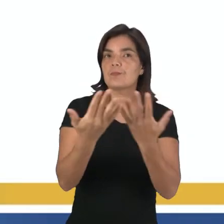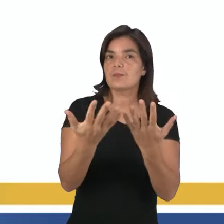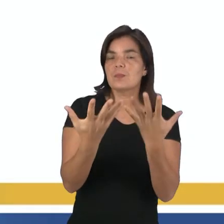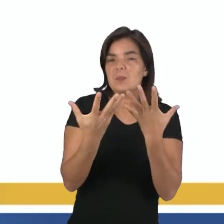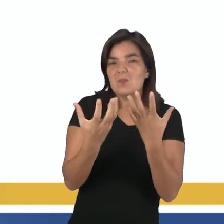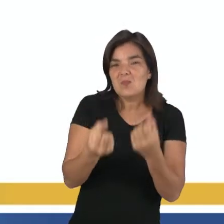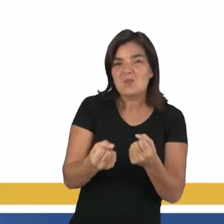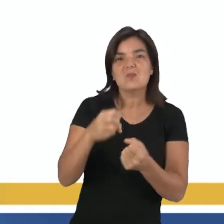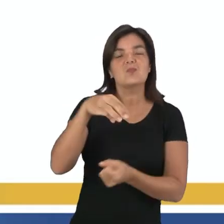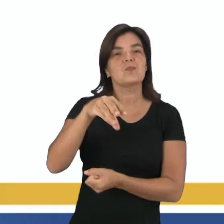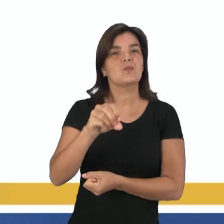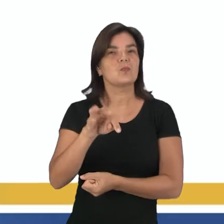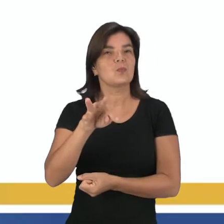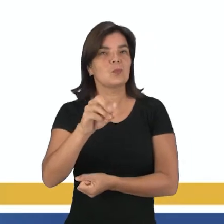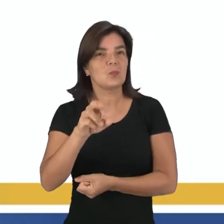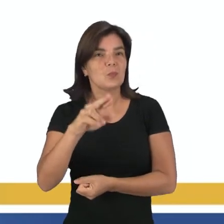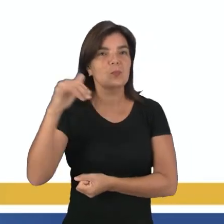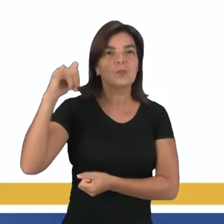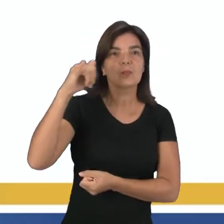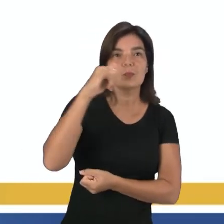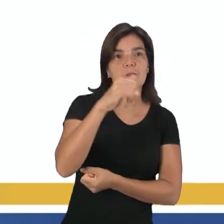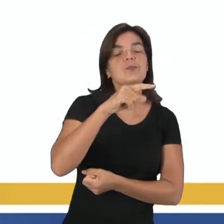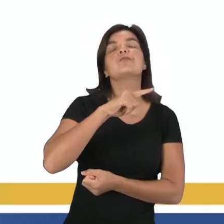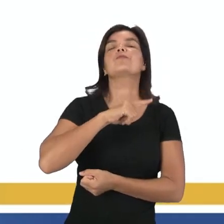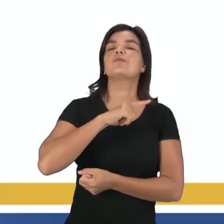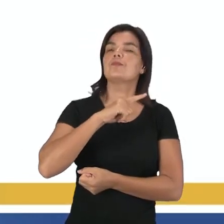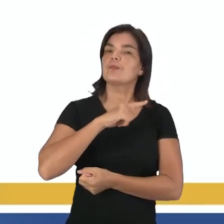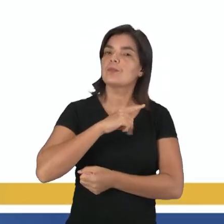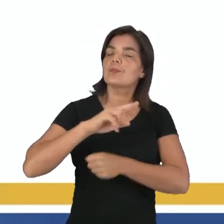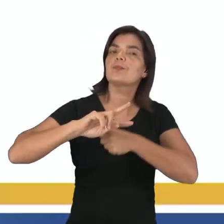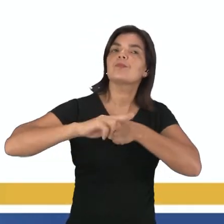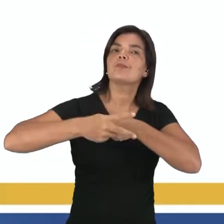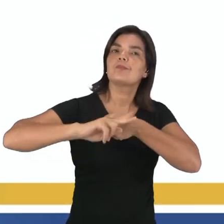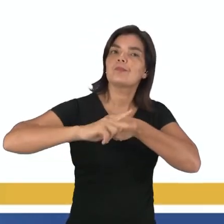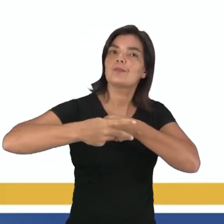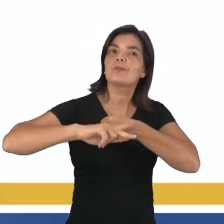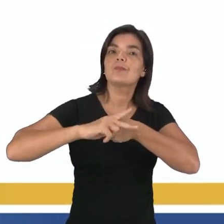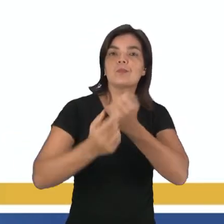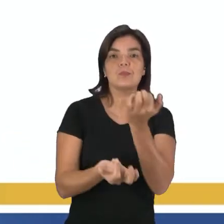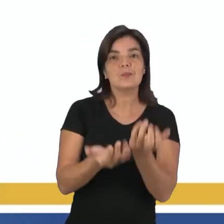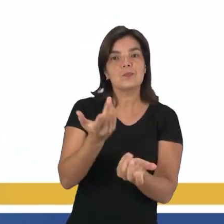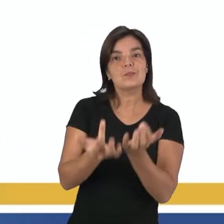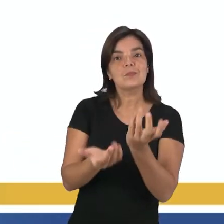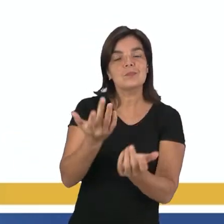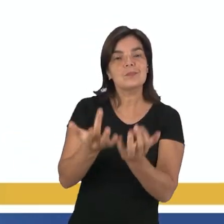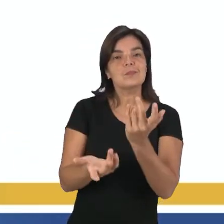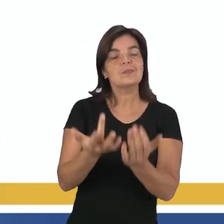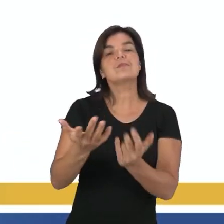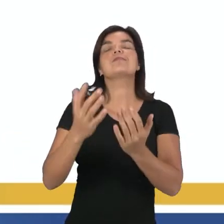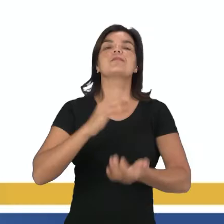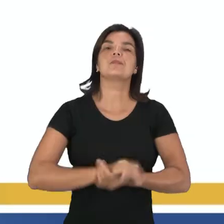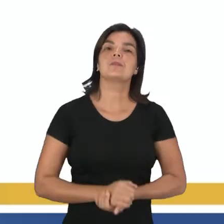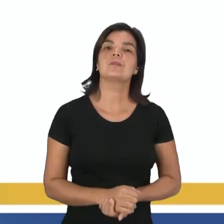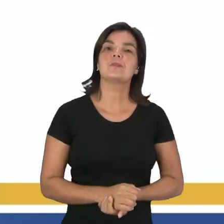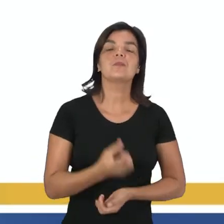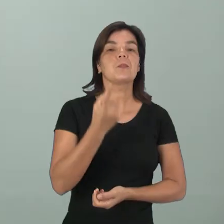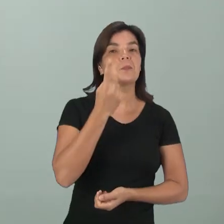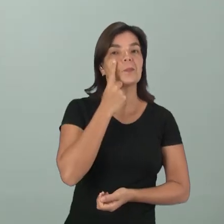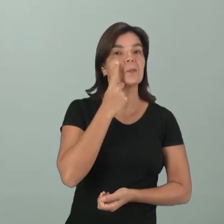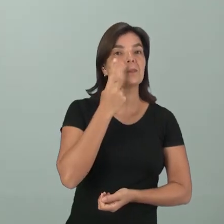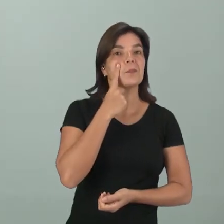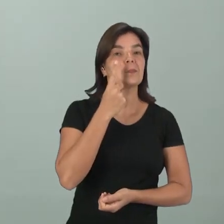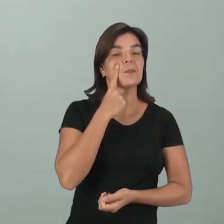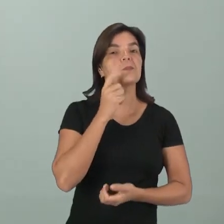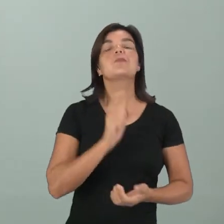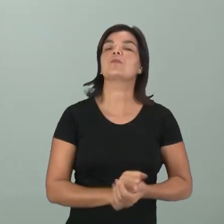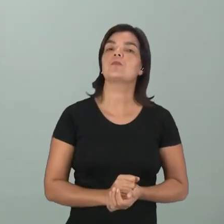de as flores terem sido sugadas pelo motor do avião trouxe como consequência o incêndio. Então vejam que o